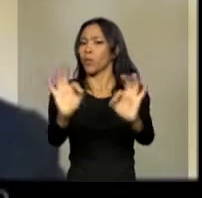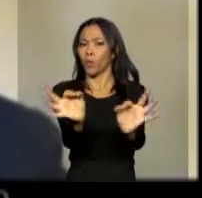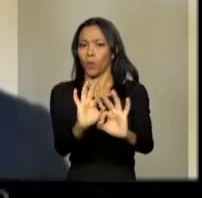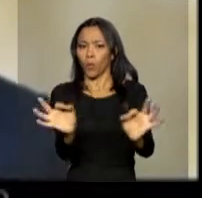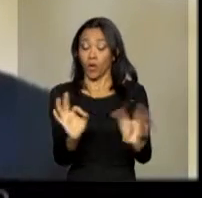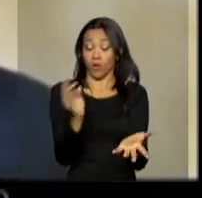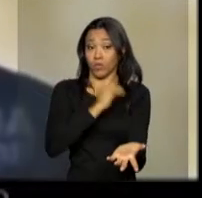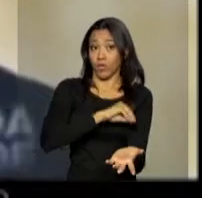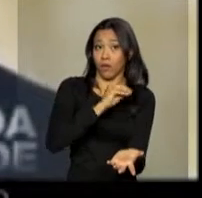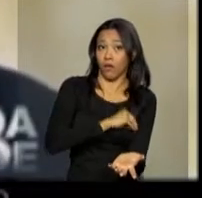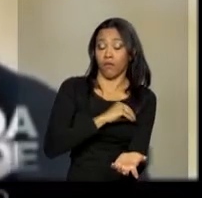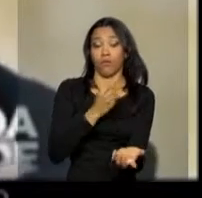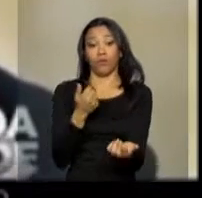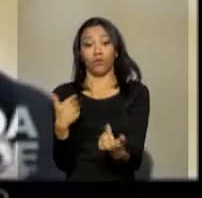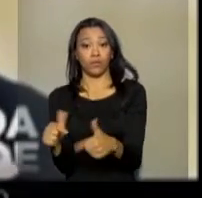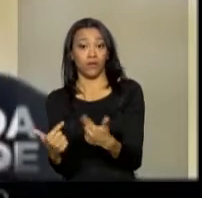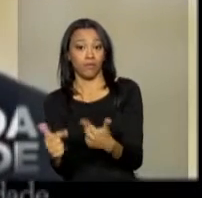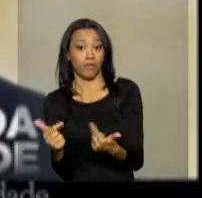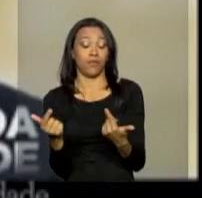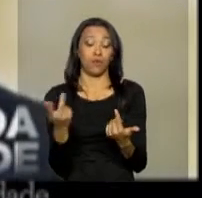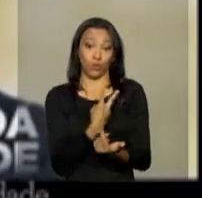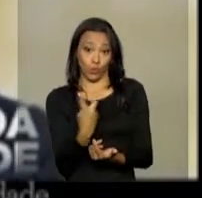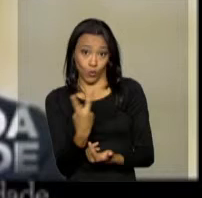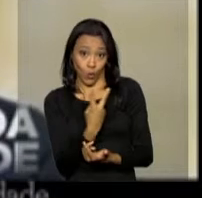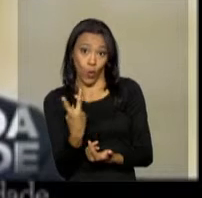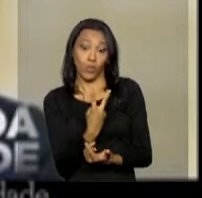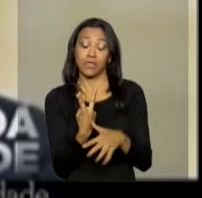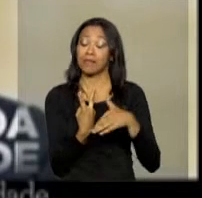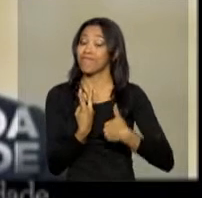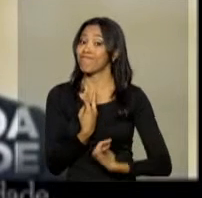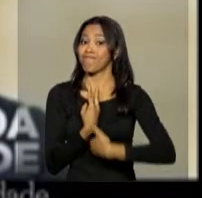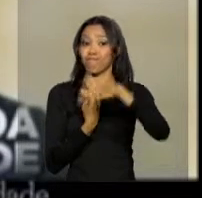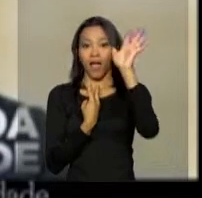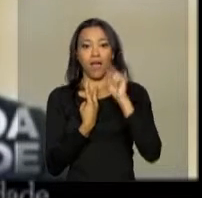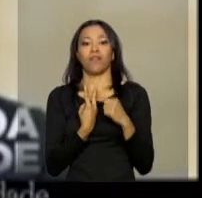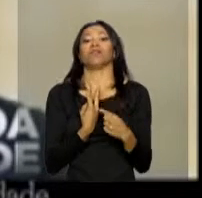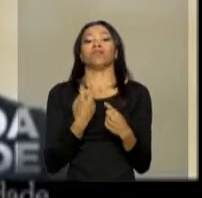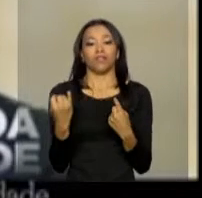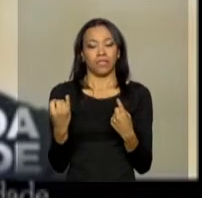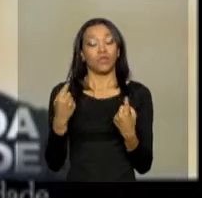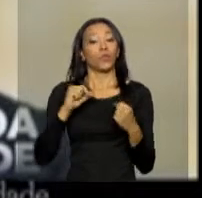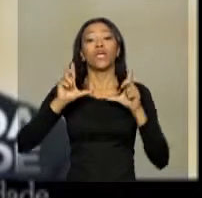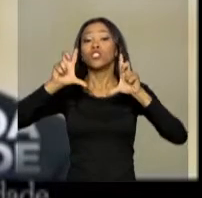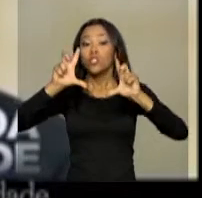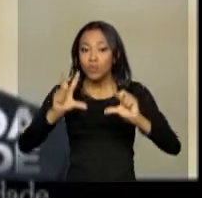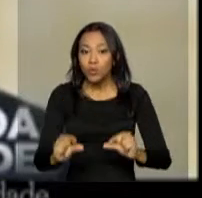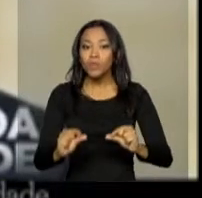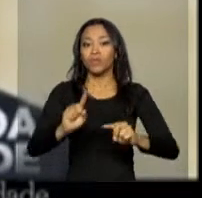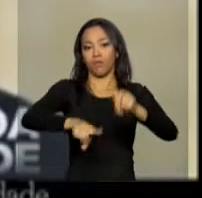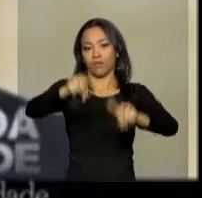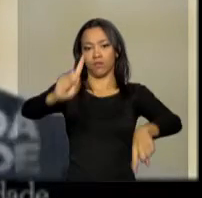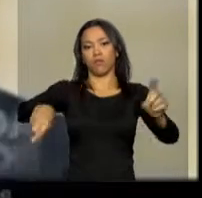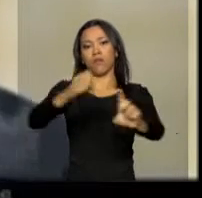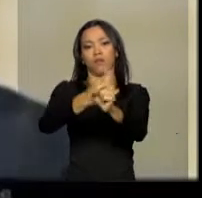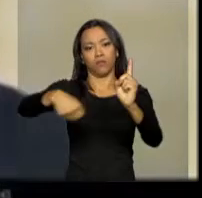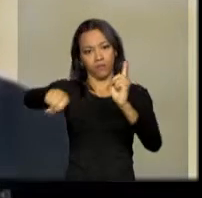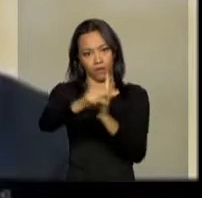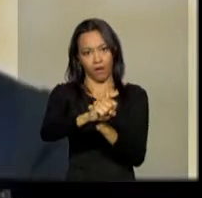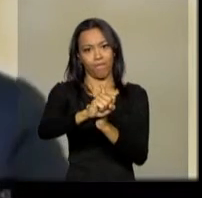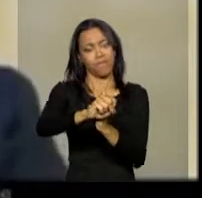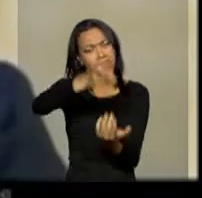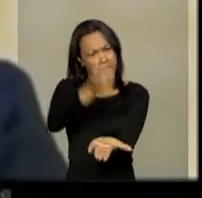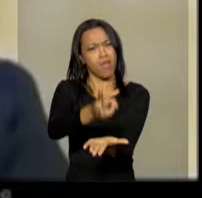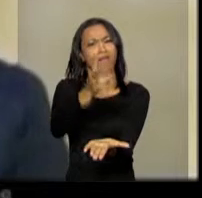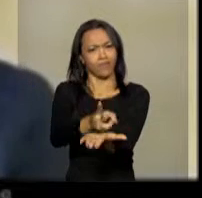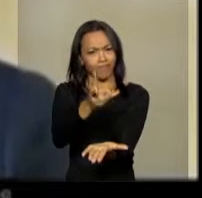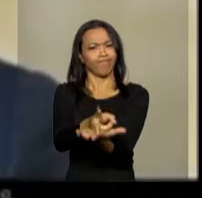do salário terem se tornado os dois maiores fatores de diminuição da desigualdade. Mesmo